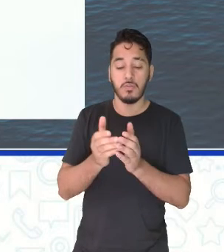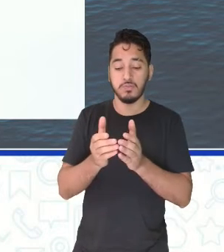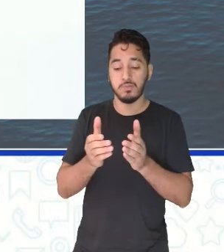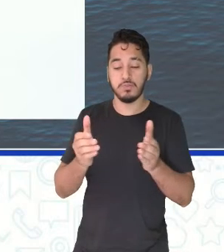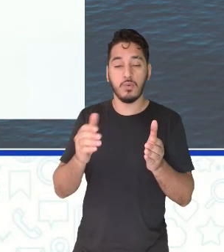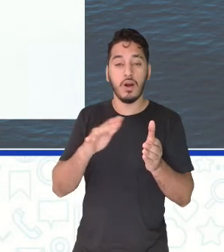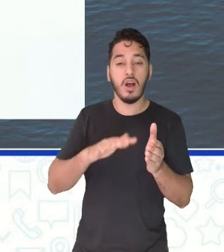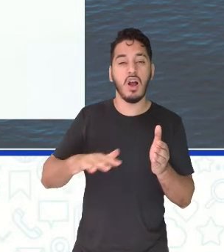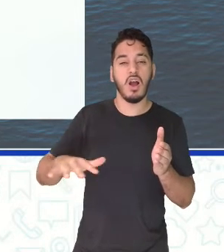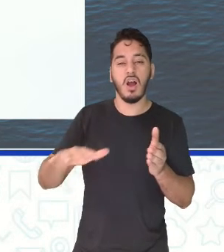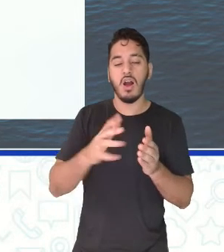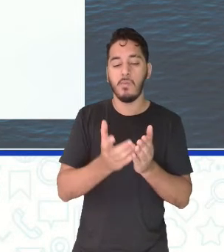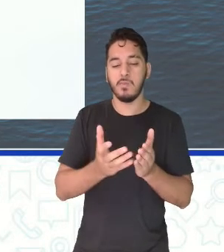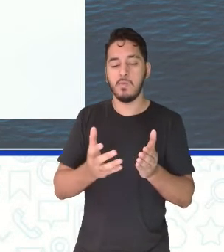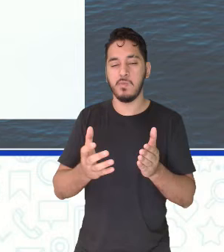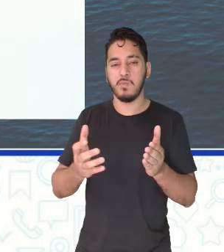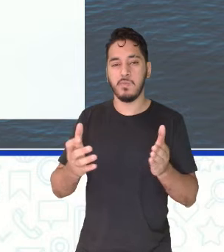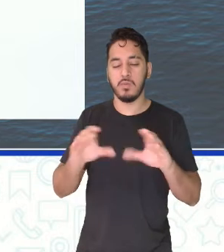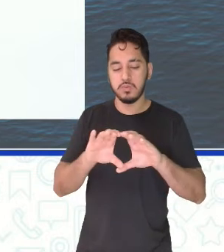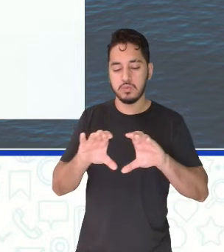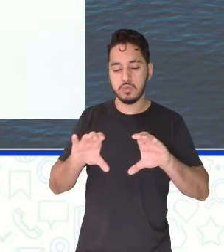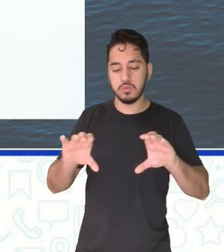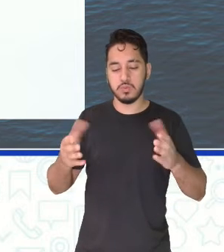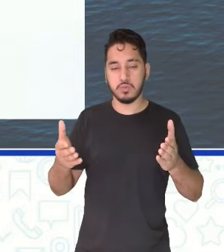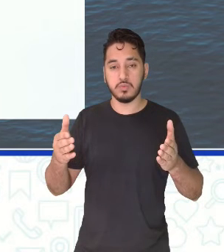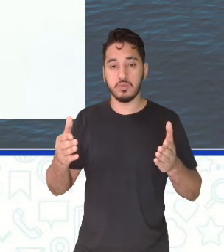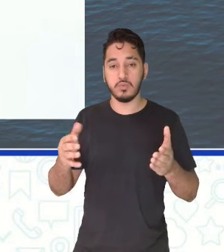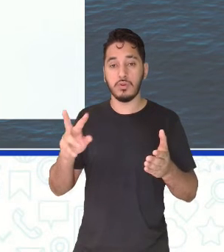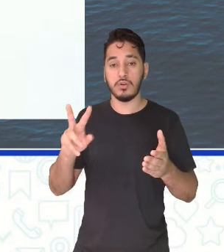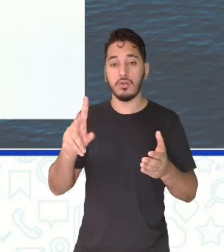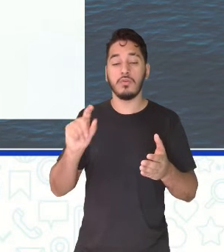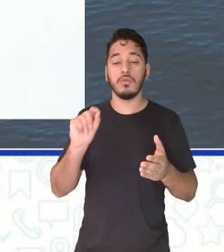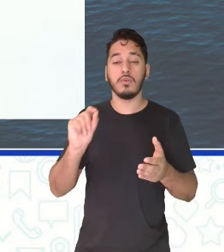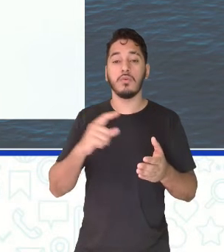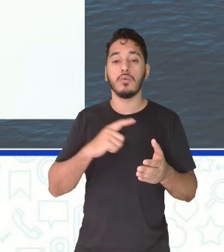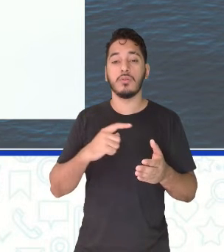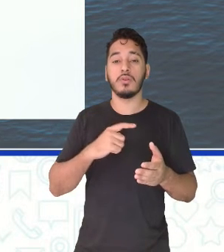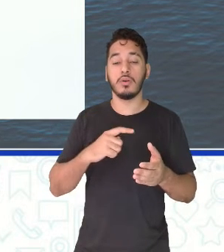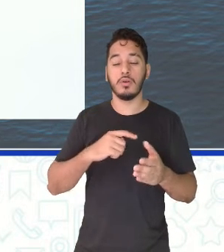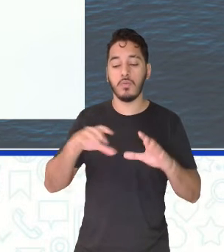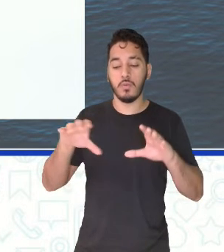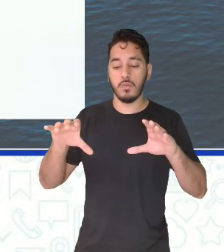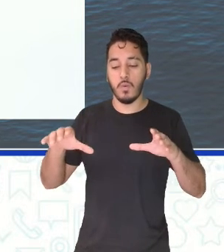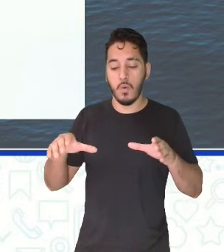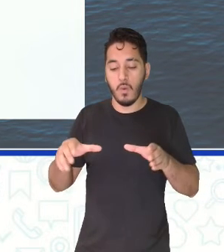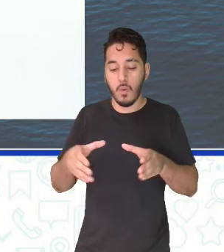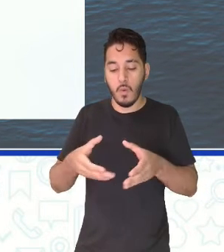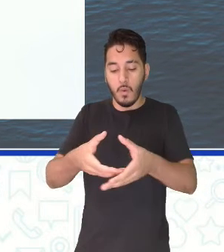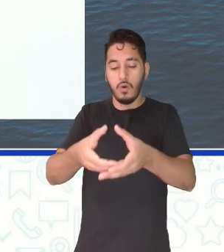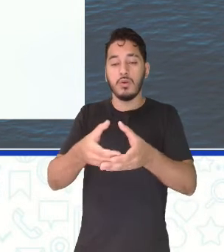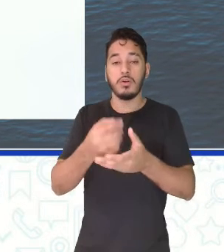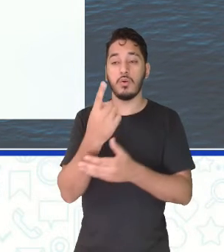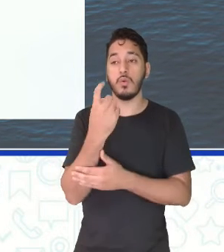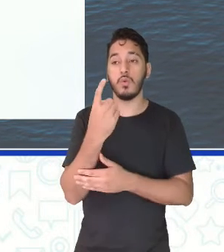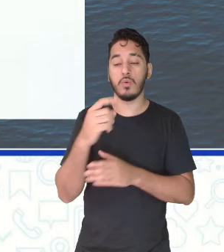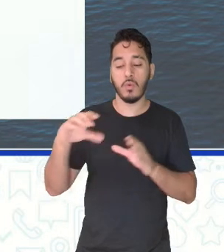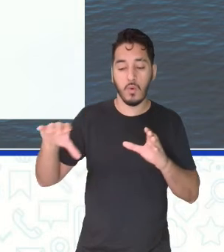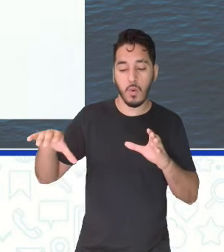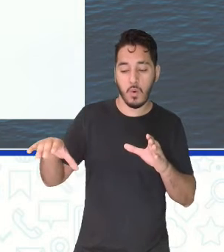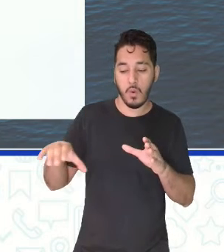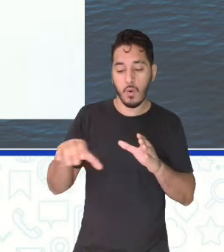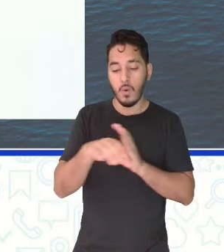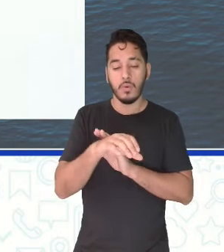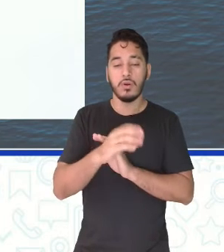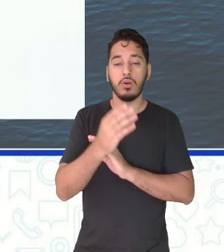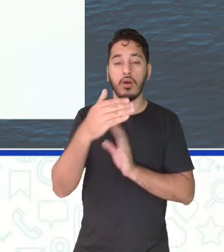Grandes territórios de drenagem que vão convergir para um só fluxo, né? Que aí vai ser o rio principal,